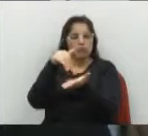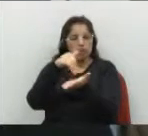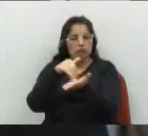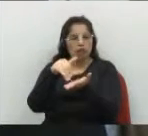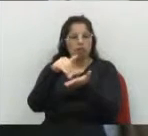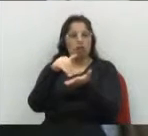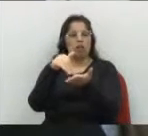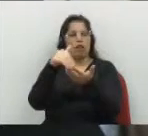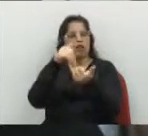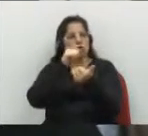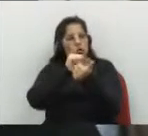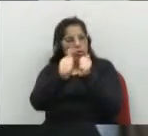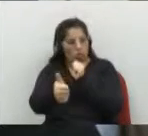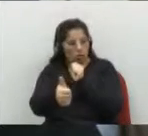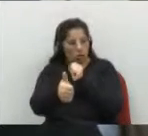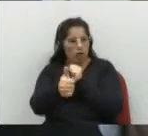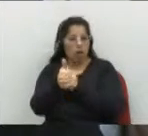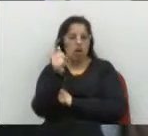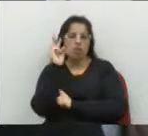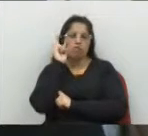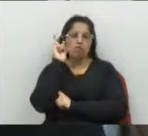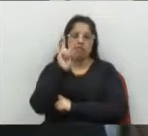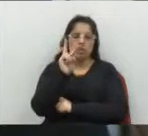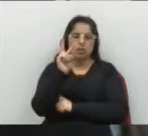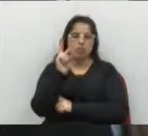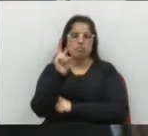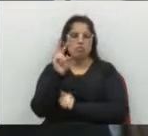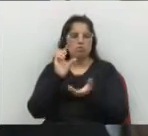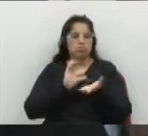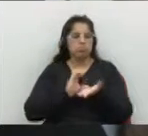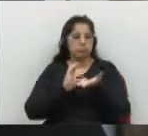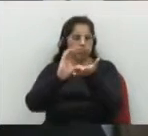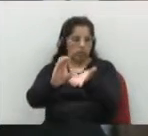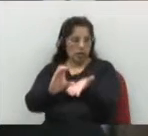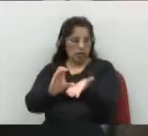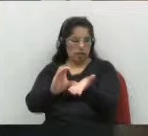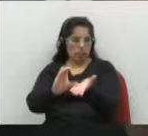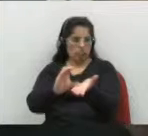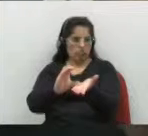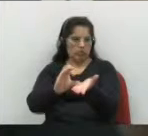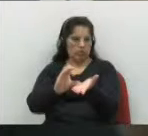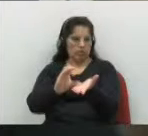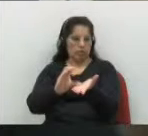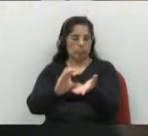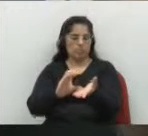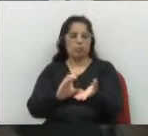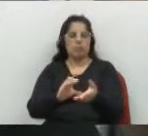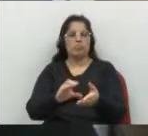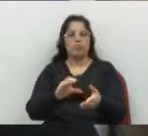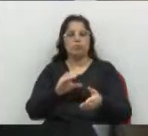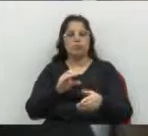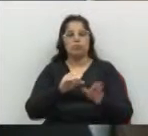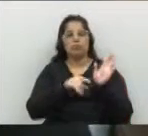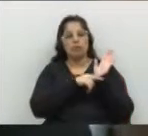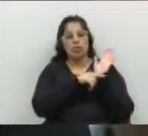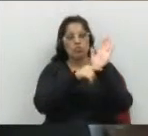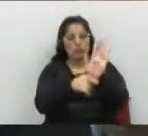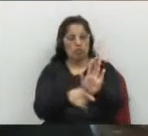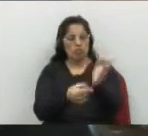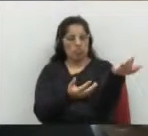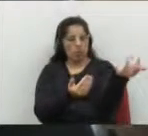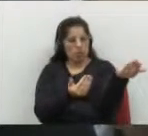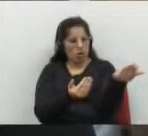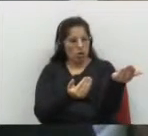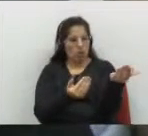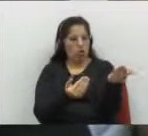dinheiro nessas modalidades. E assim ajuda não só os jovens, fica longe